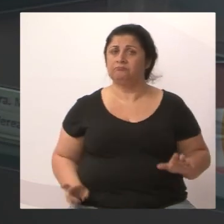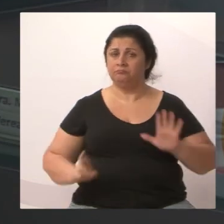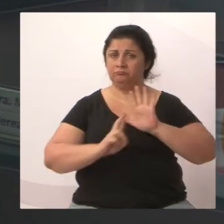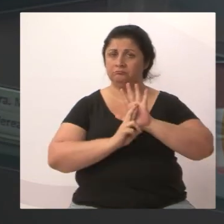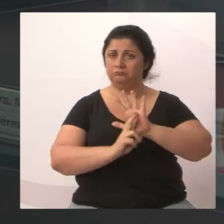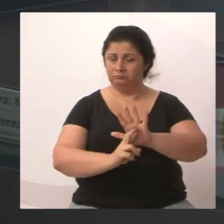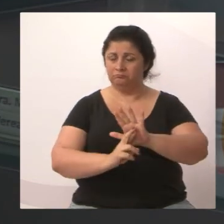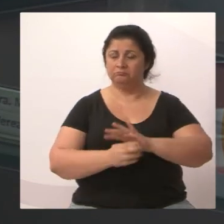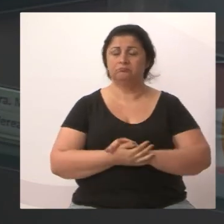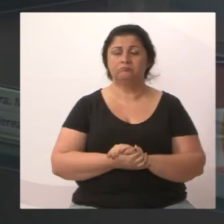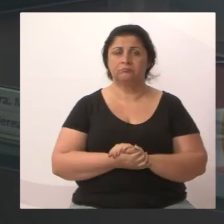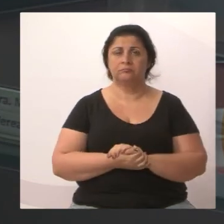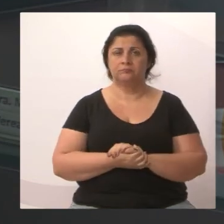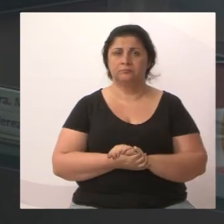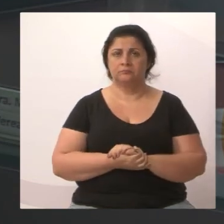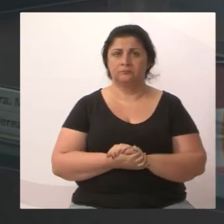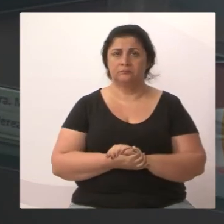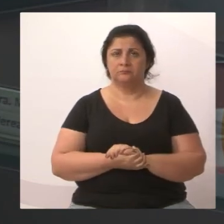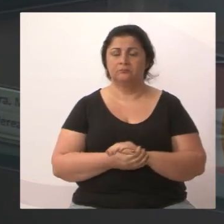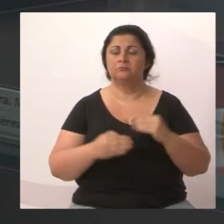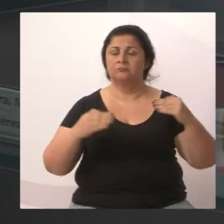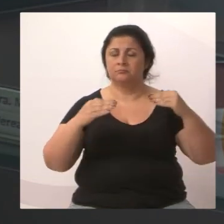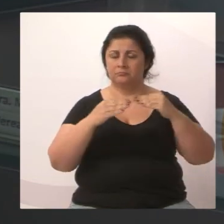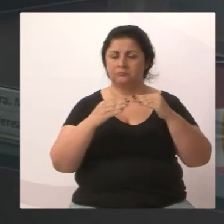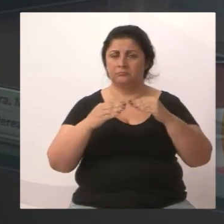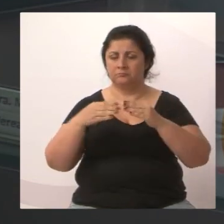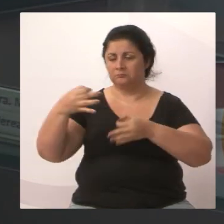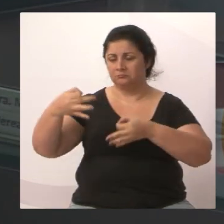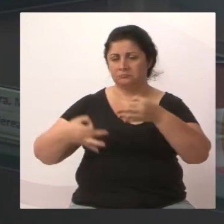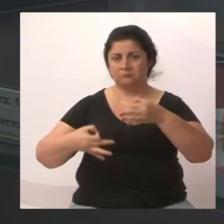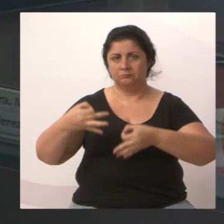a mim cabe ser favorável